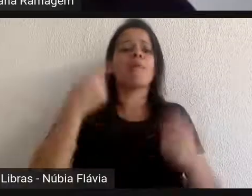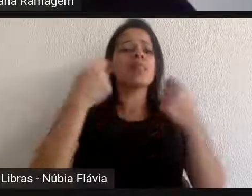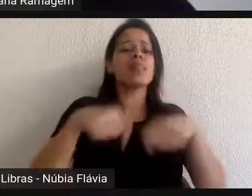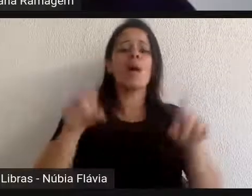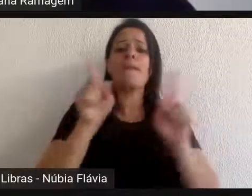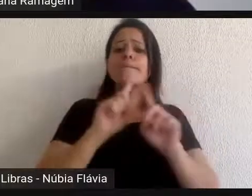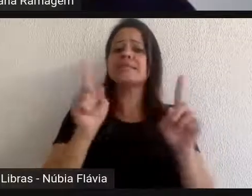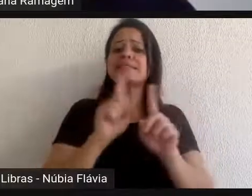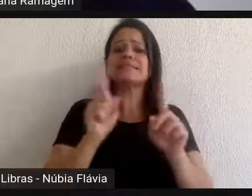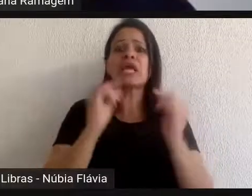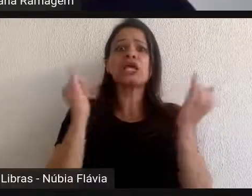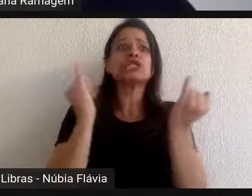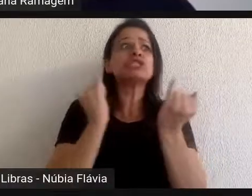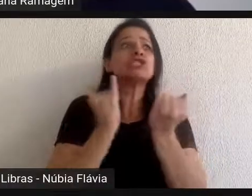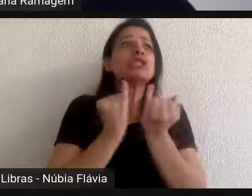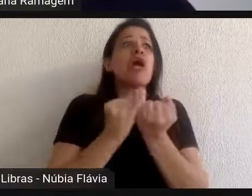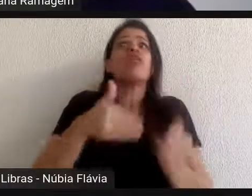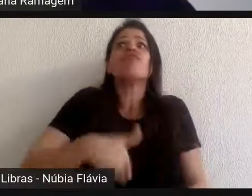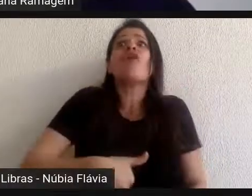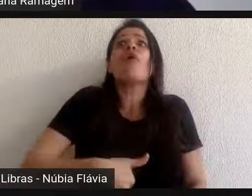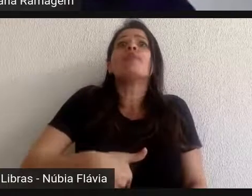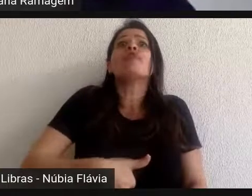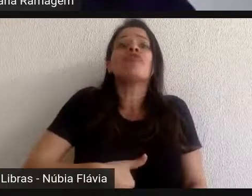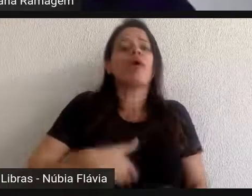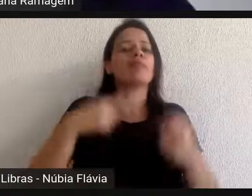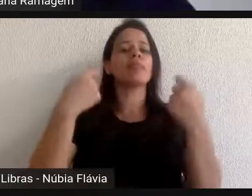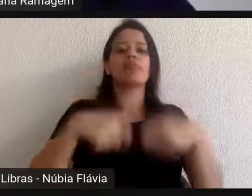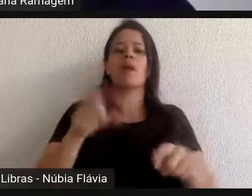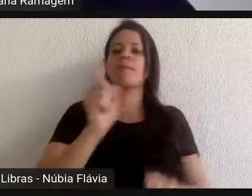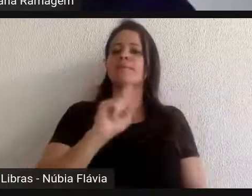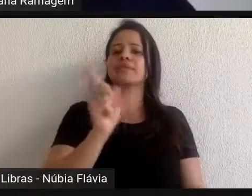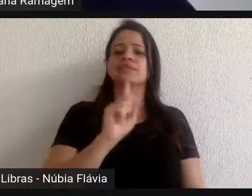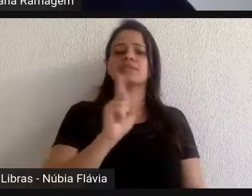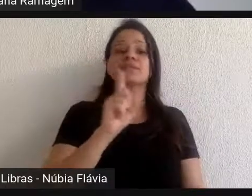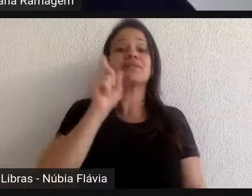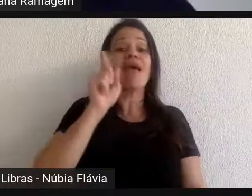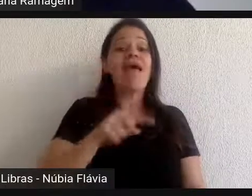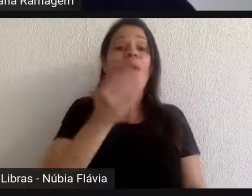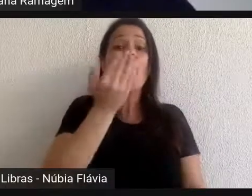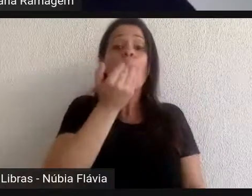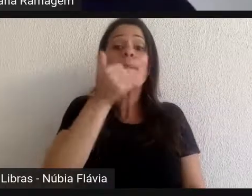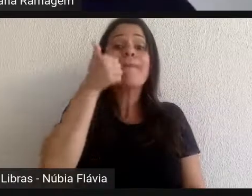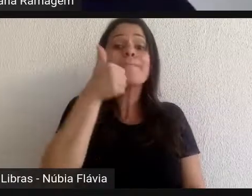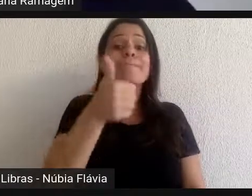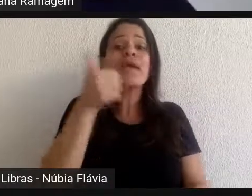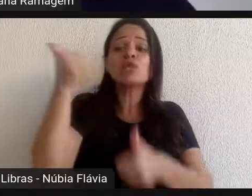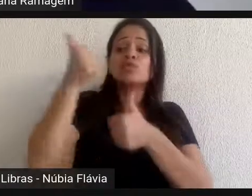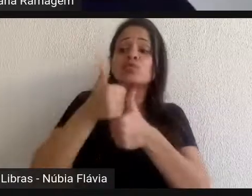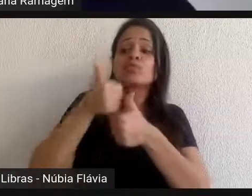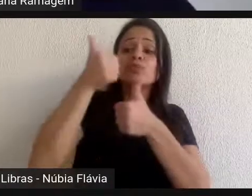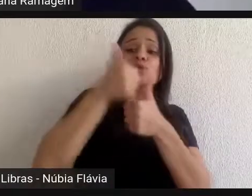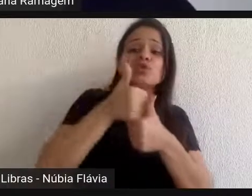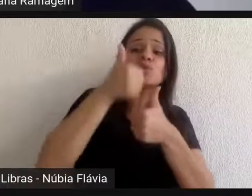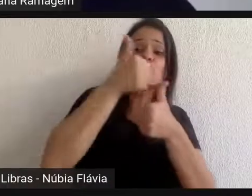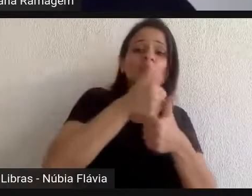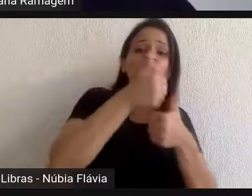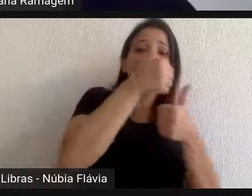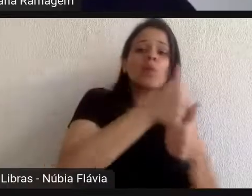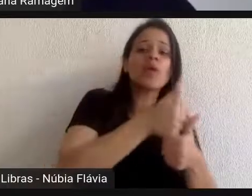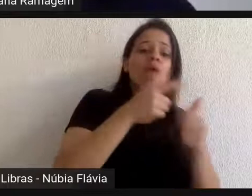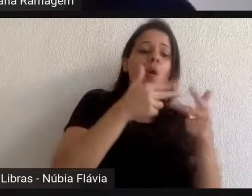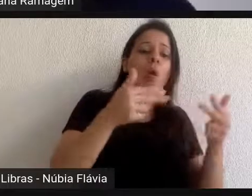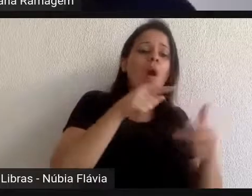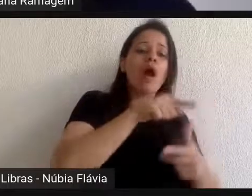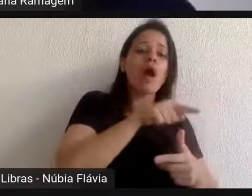fazendo dietas mirabolantes, tá? Então, a principal linha que a gente tem que seguir nesses casos